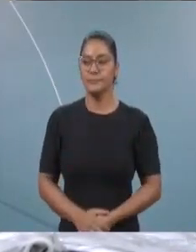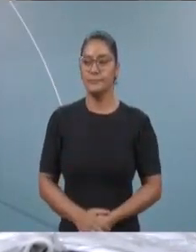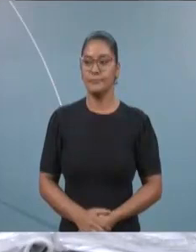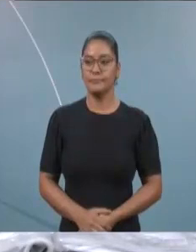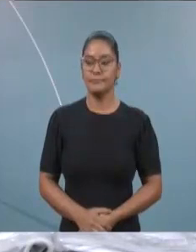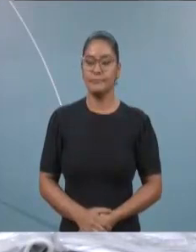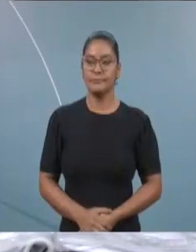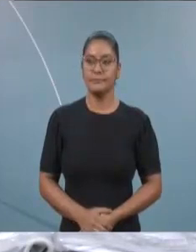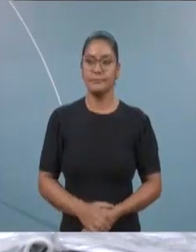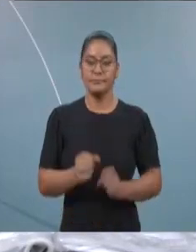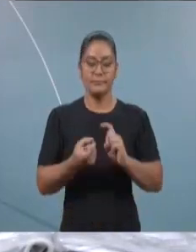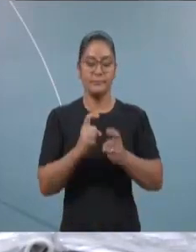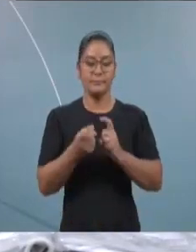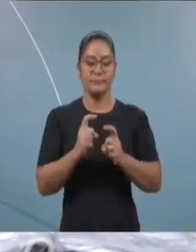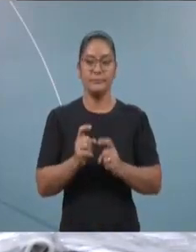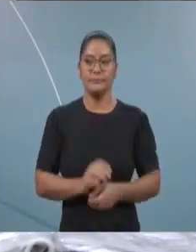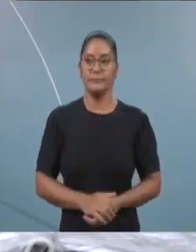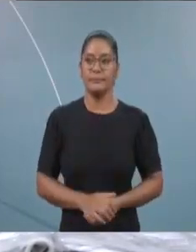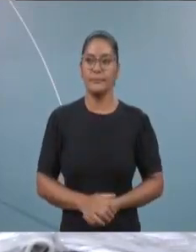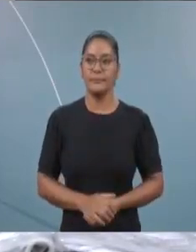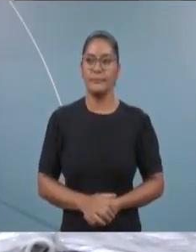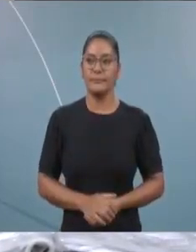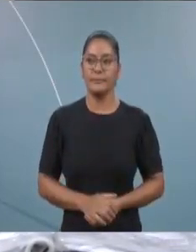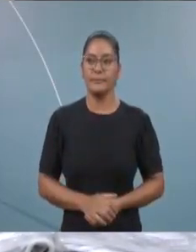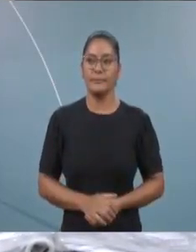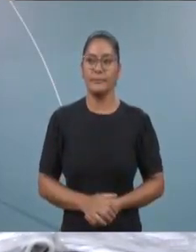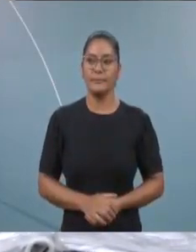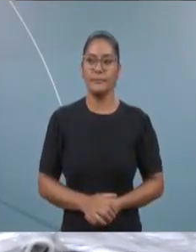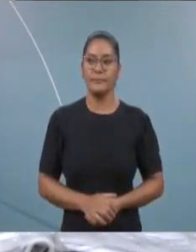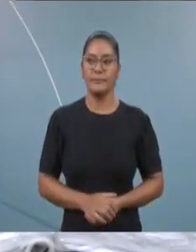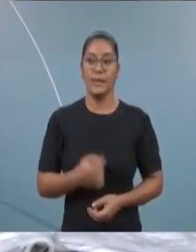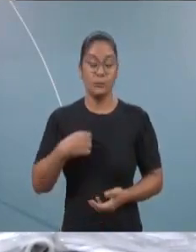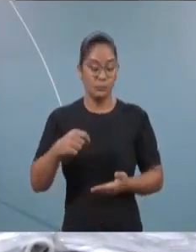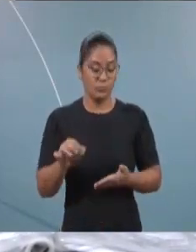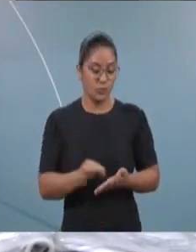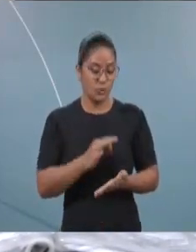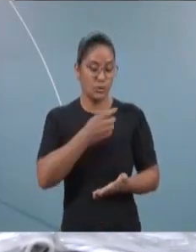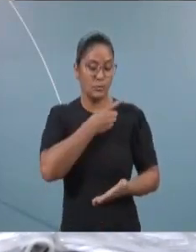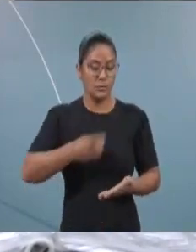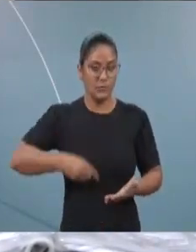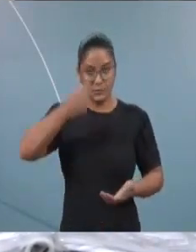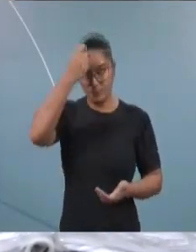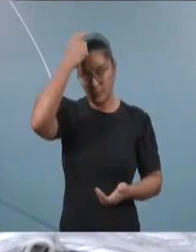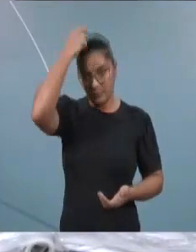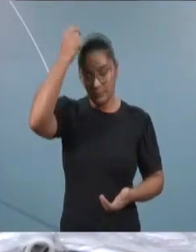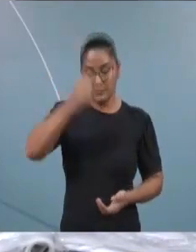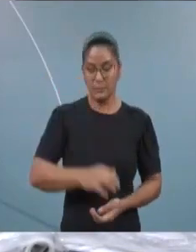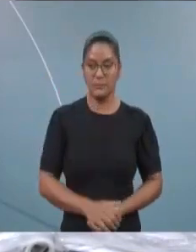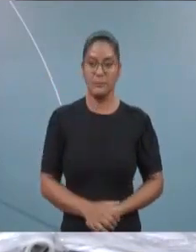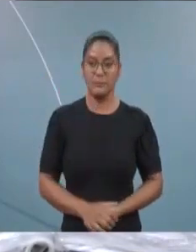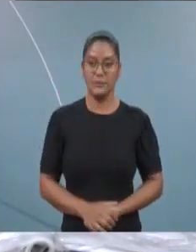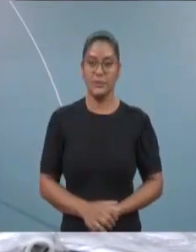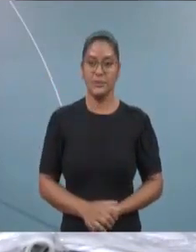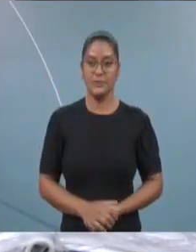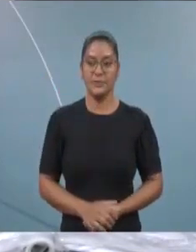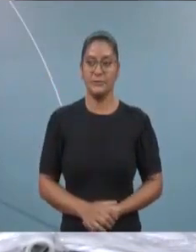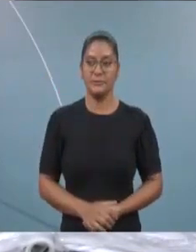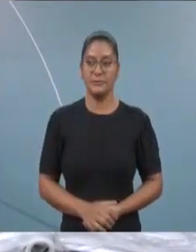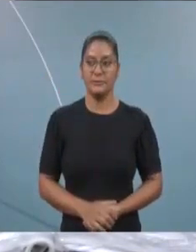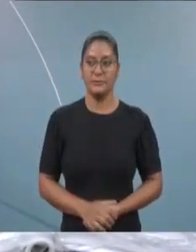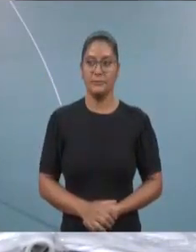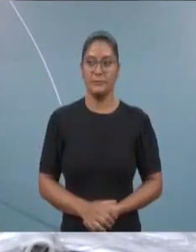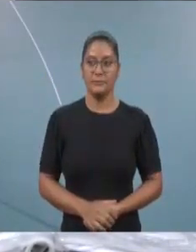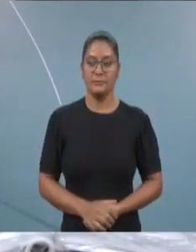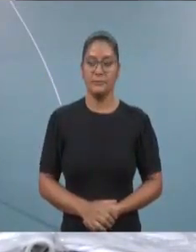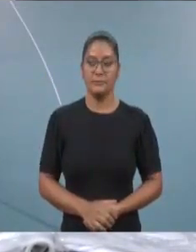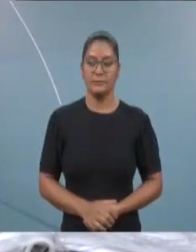providências em discussão subscrevo senhor presidente Deputado udi subscreve Senor Presidente ah